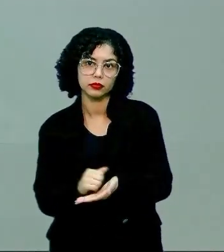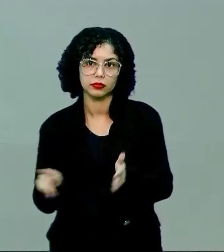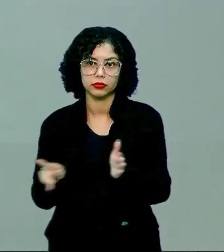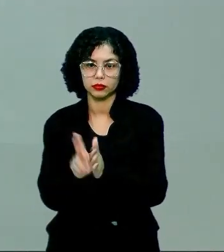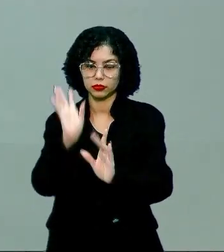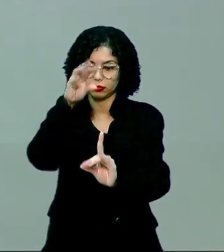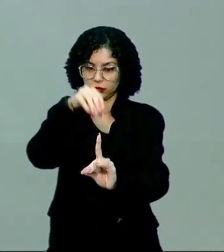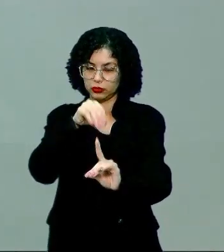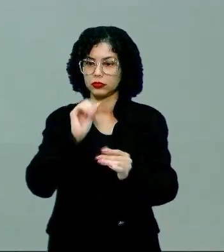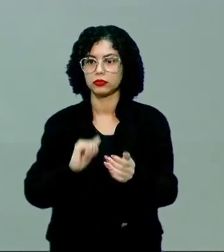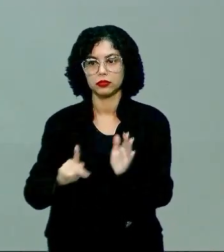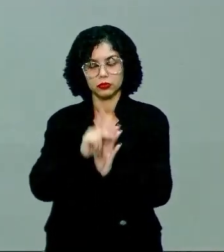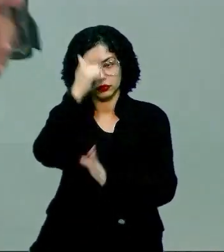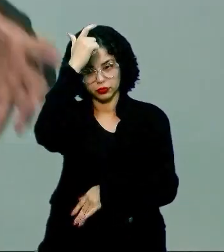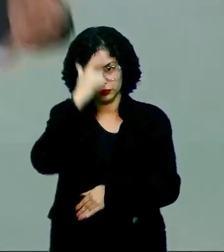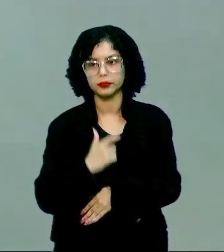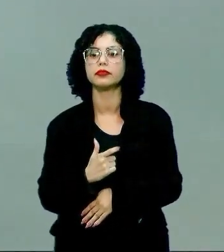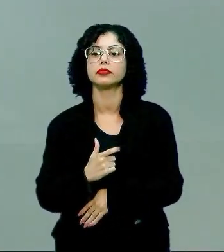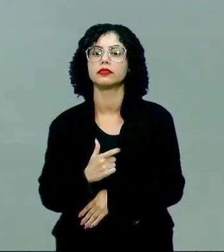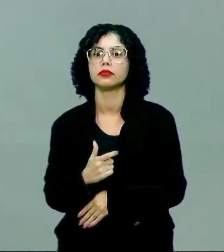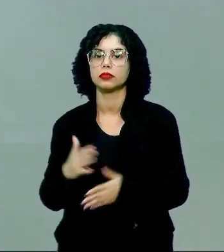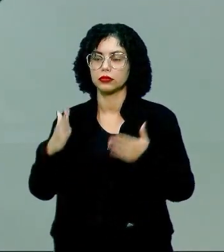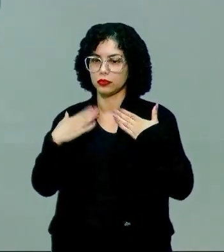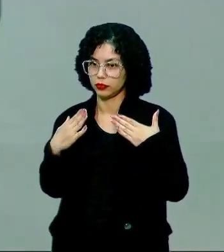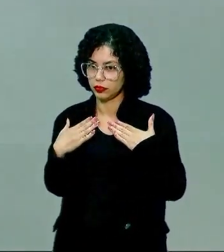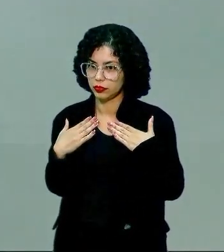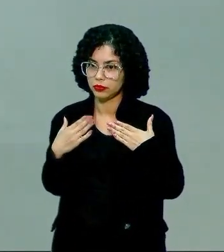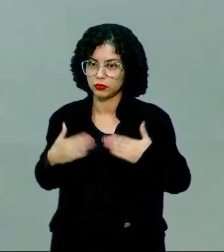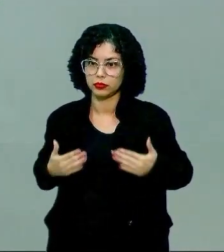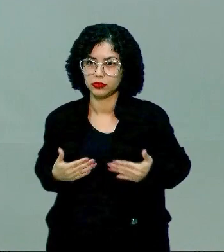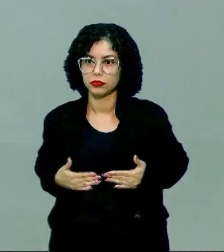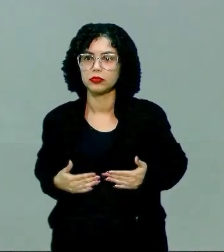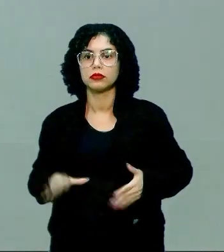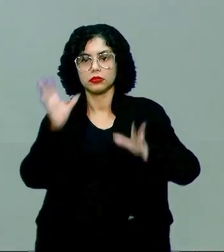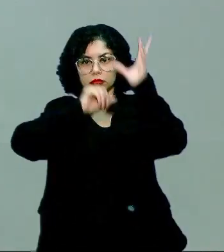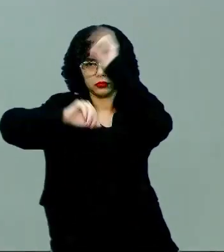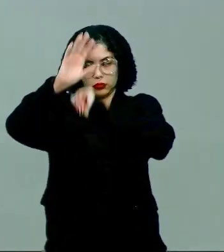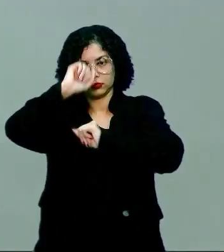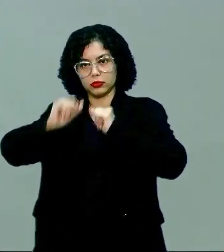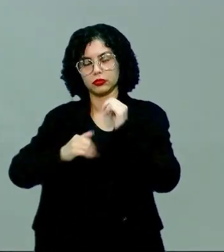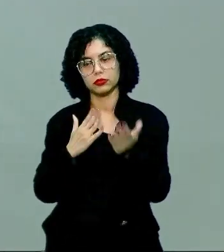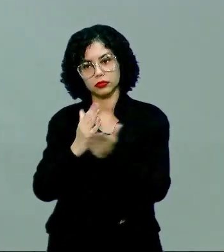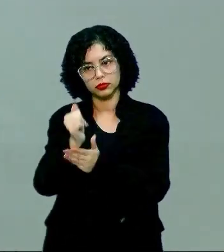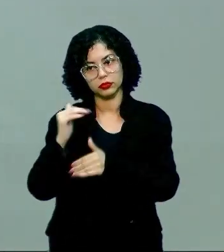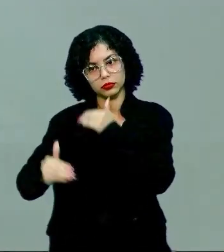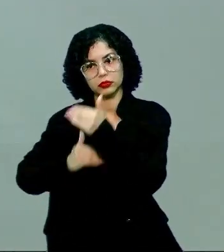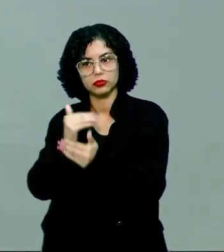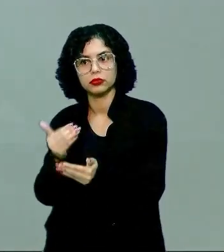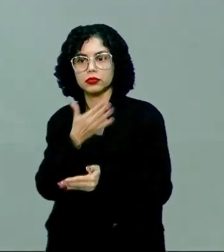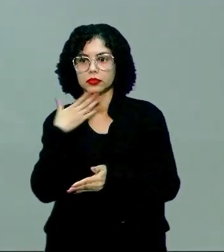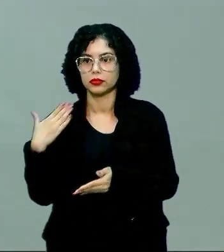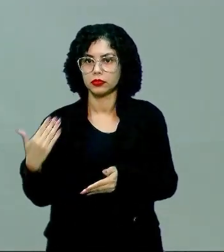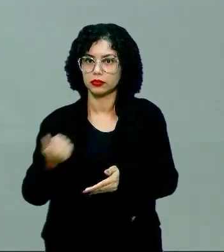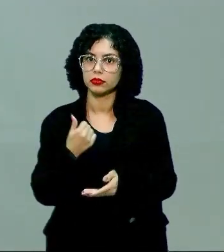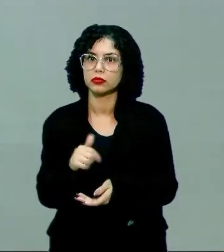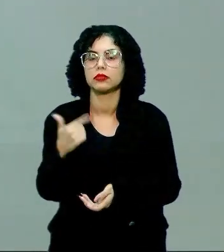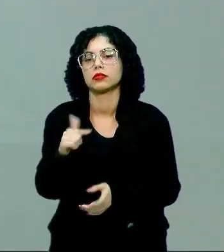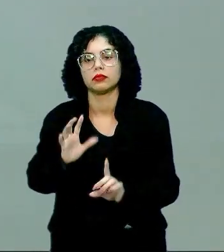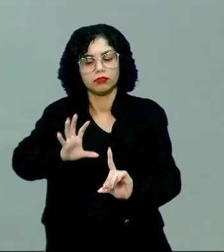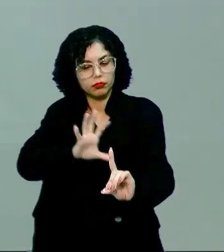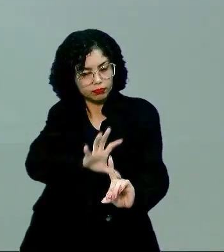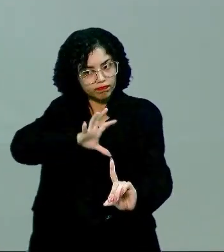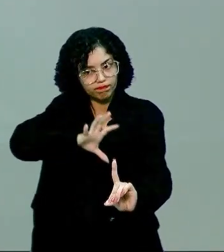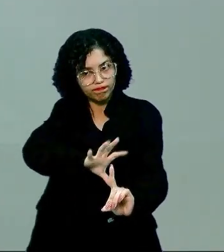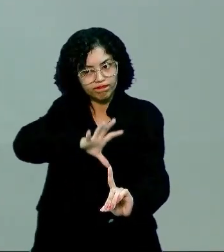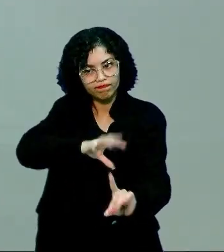autônomas que são práticas autônomas é eu ter o meu corpo ter o conhecimento e buscar desenvolver e aprimorar sem